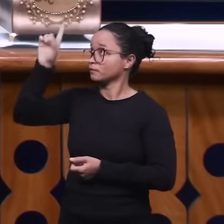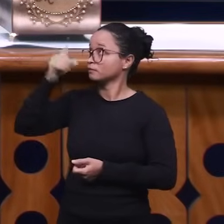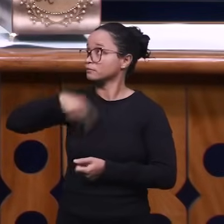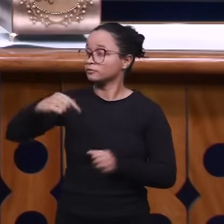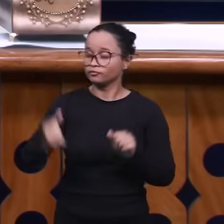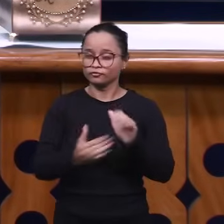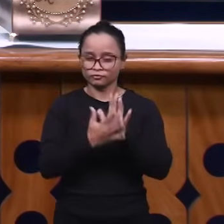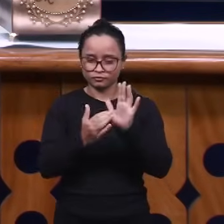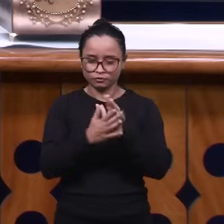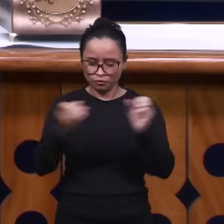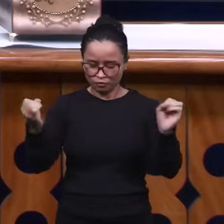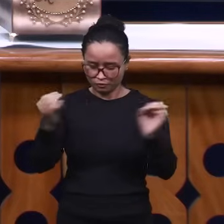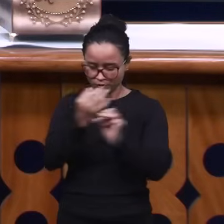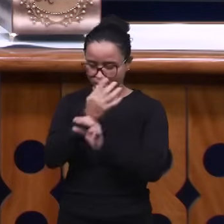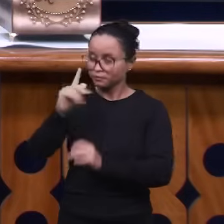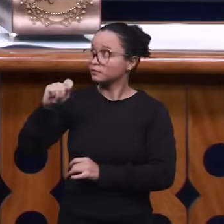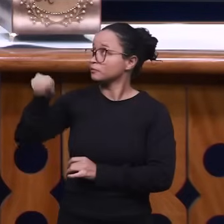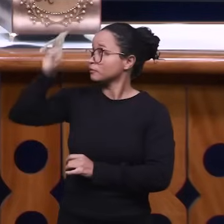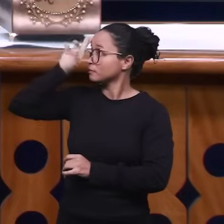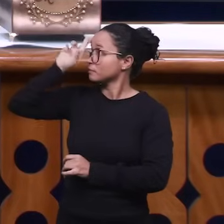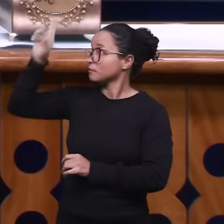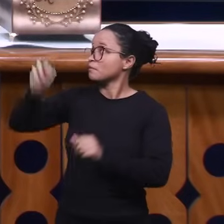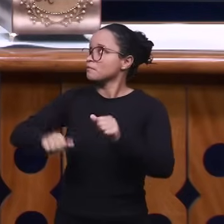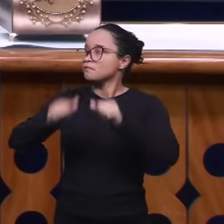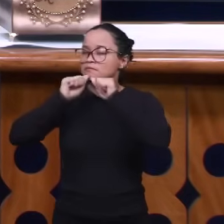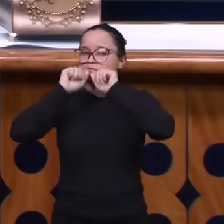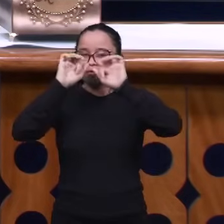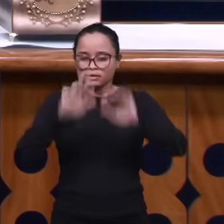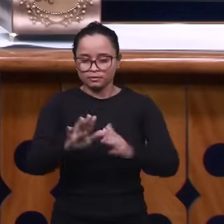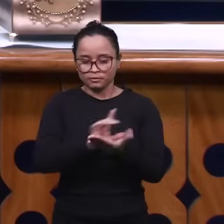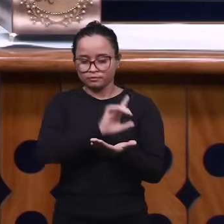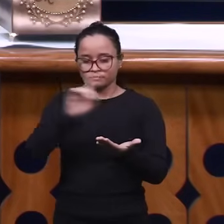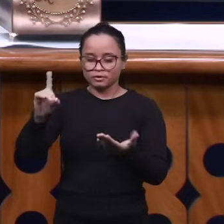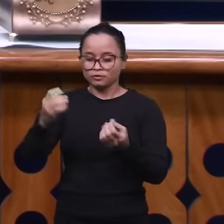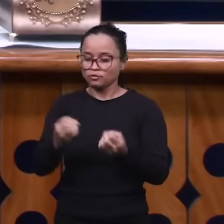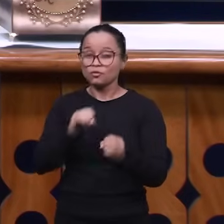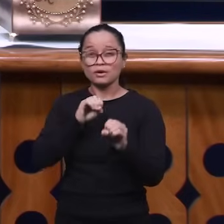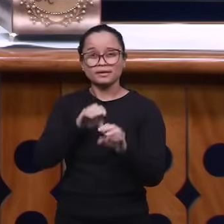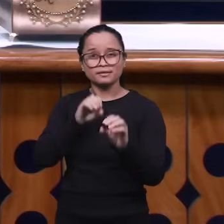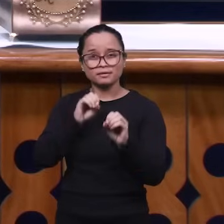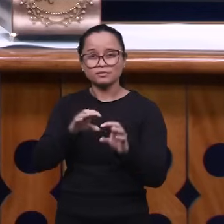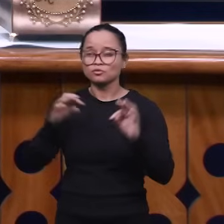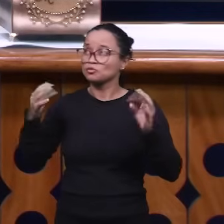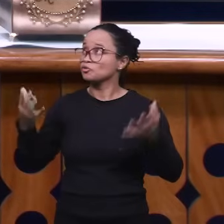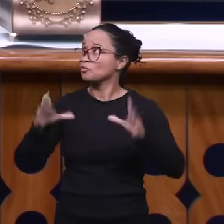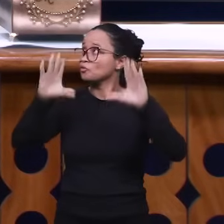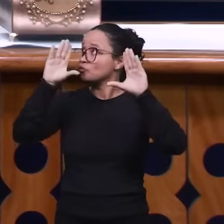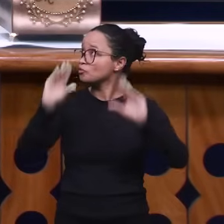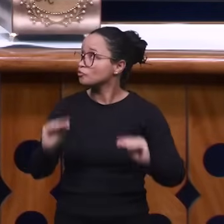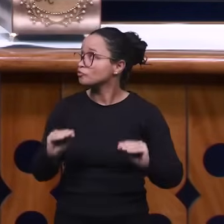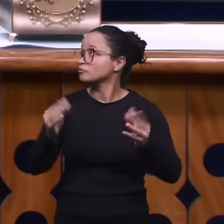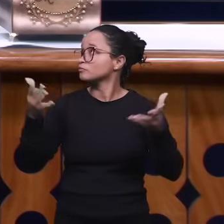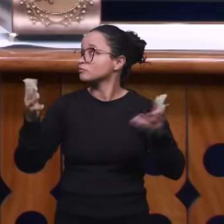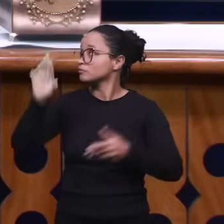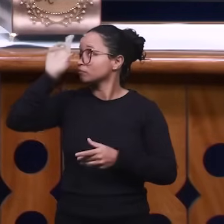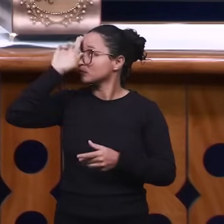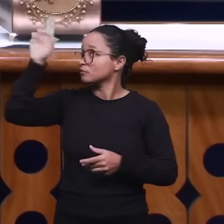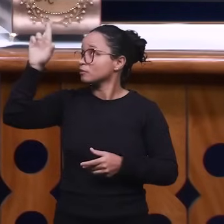nós te louvamos, glorificamos a Ti, pela bênção da Tua palavra, do Teu ensino, daquilo que Tu, nesta noite,